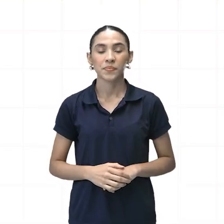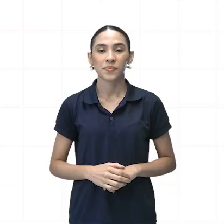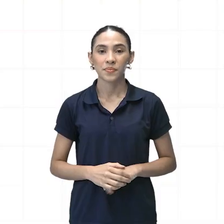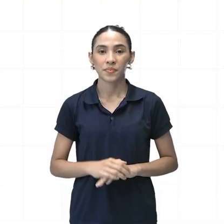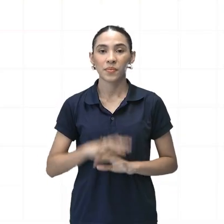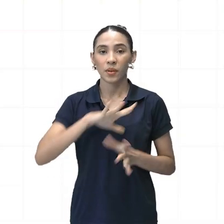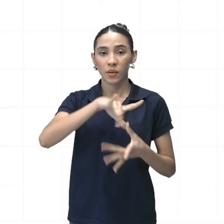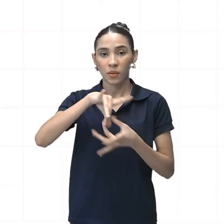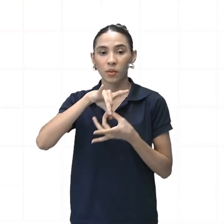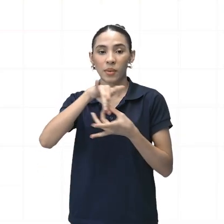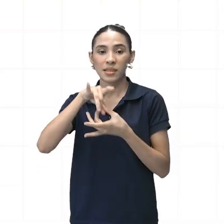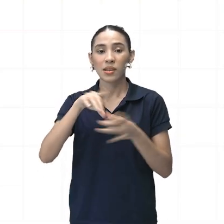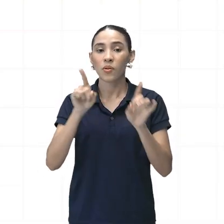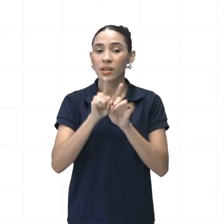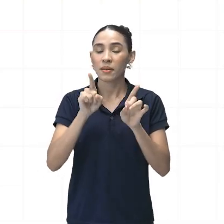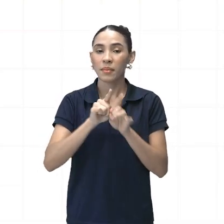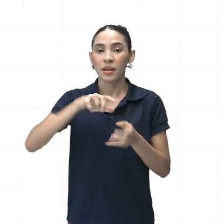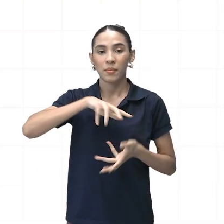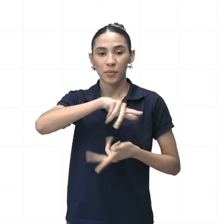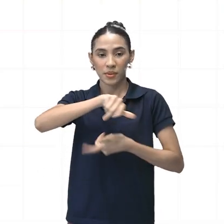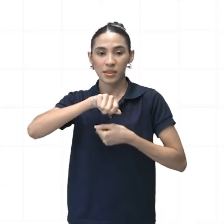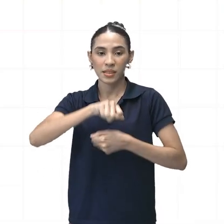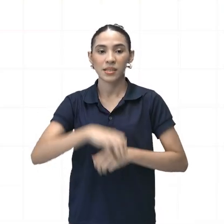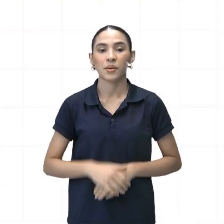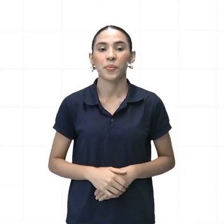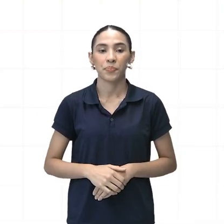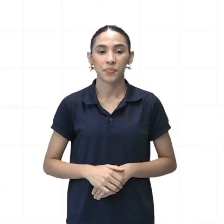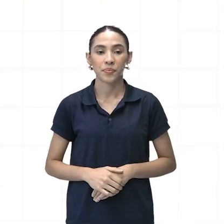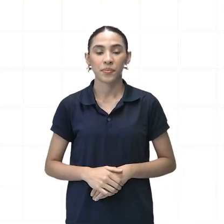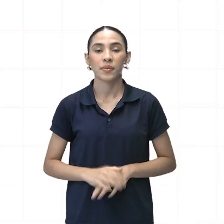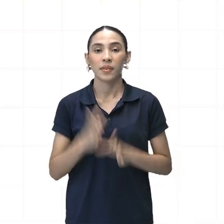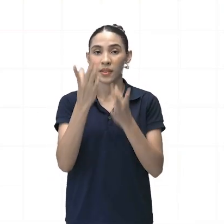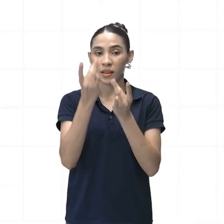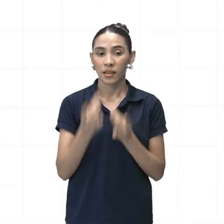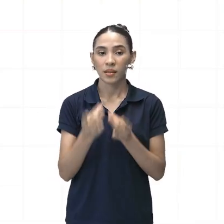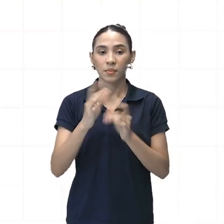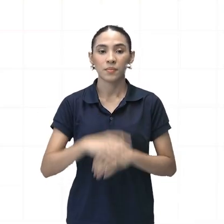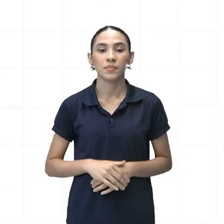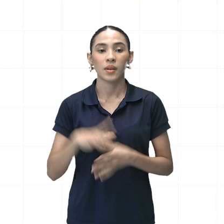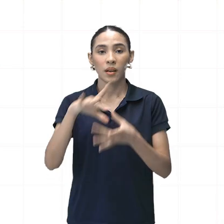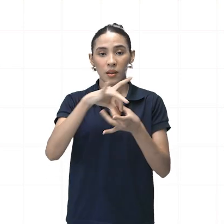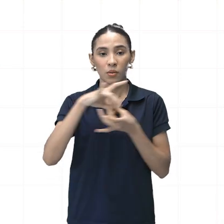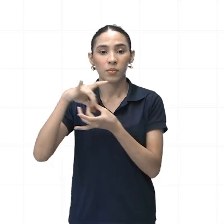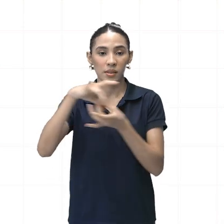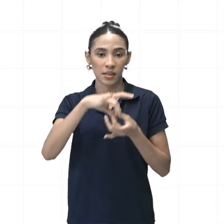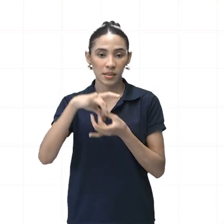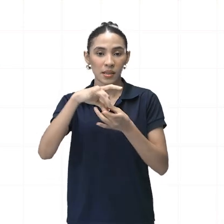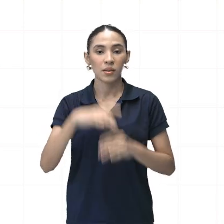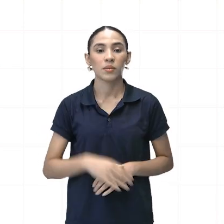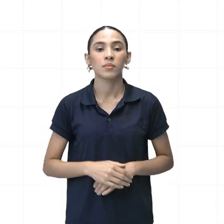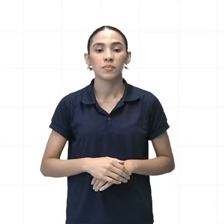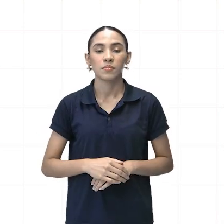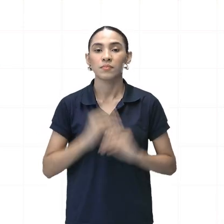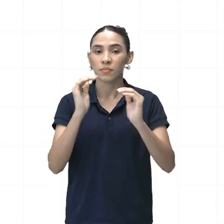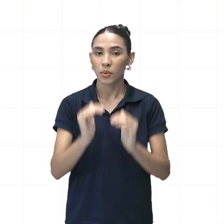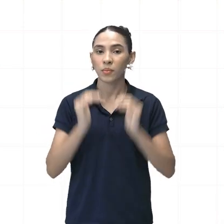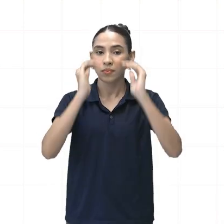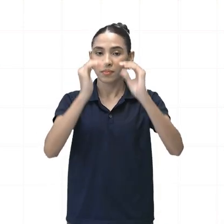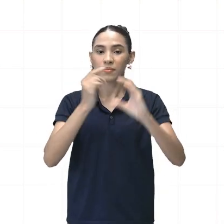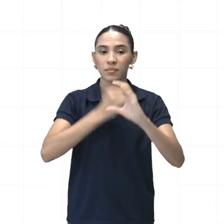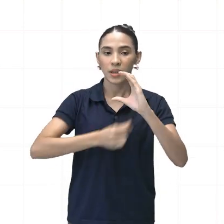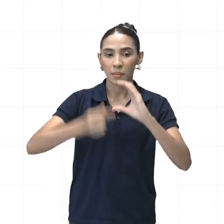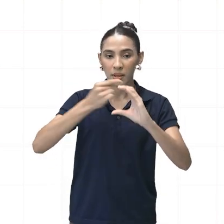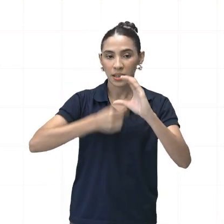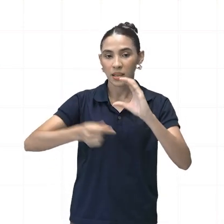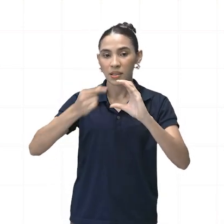interpretações, globalização e mundialização. O detalhamento, globalização, o ápice